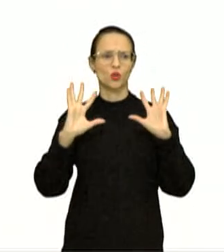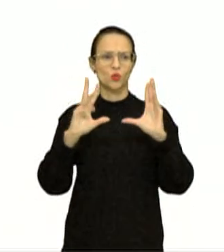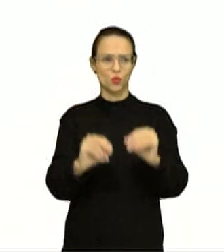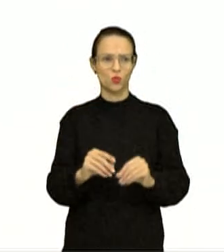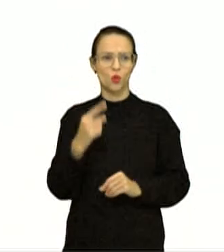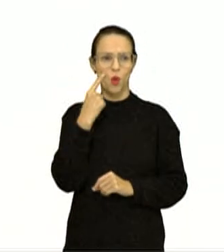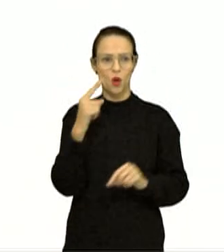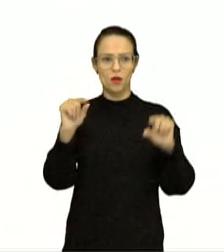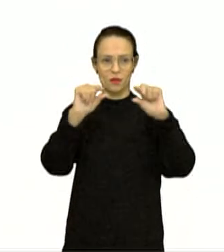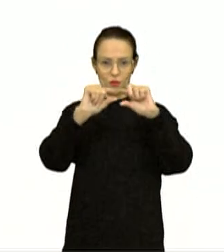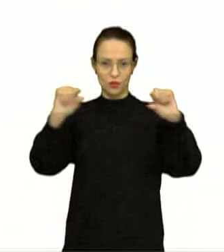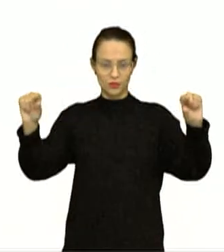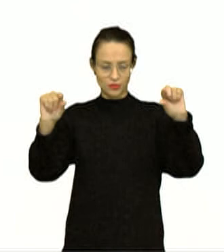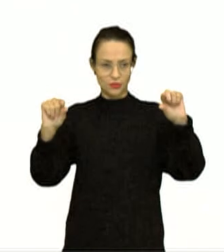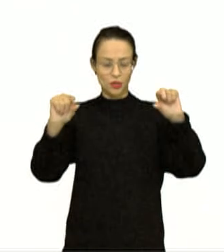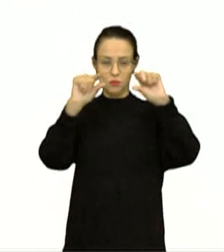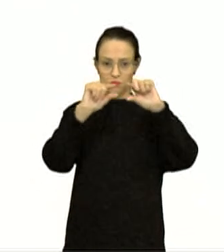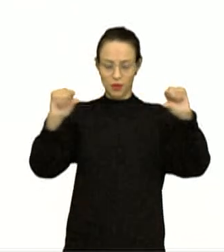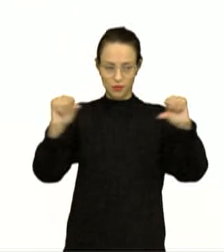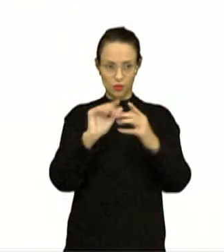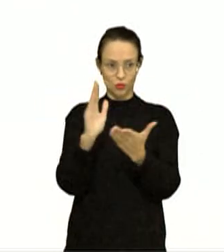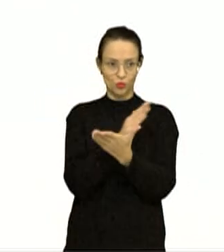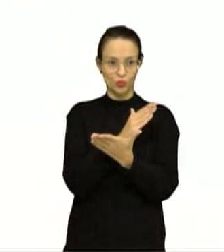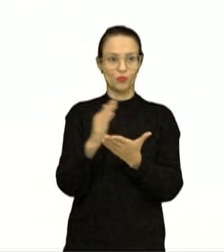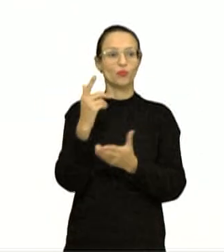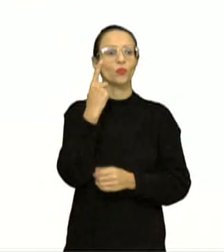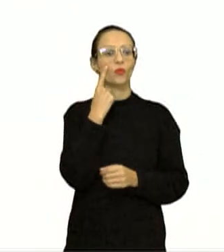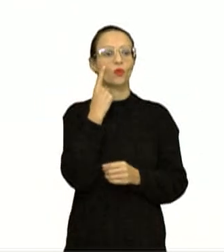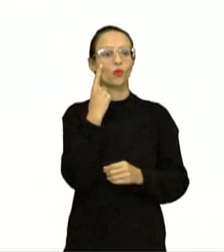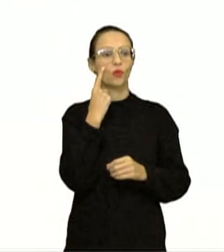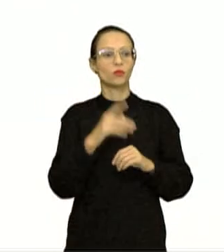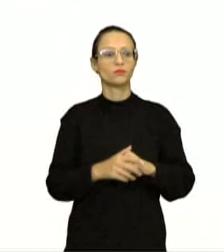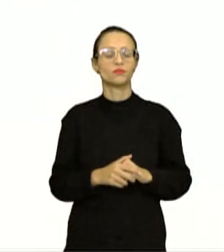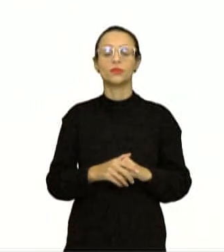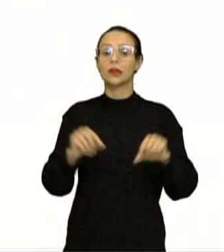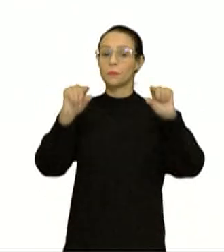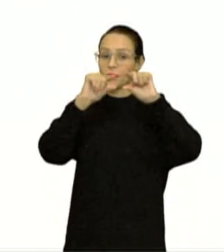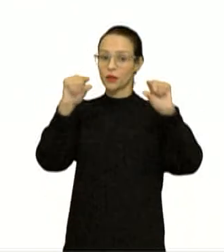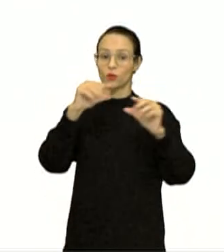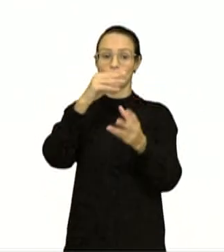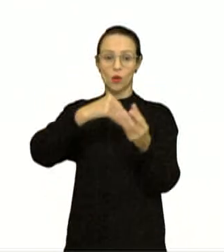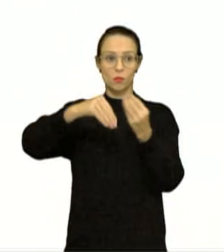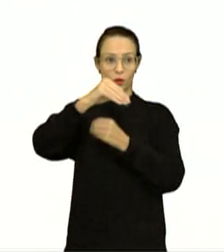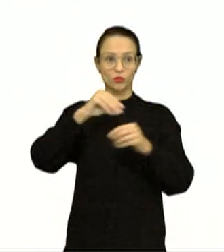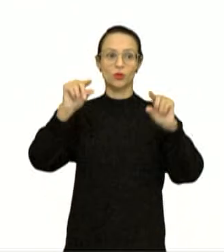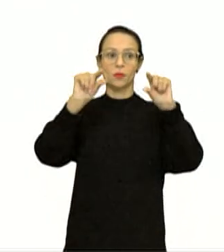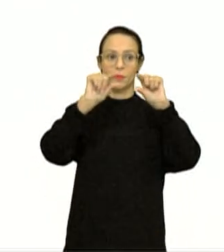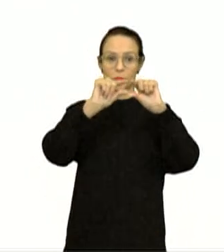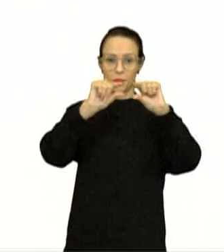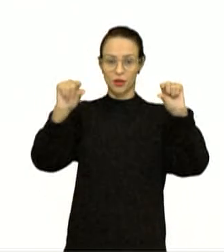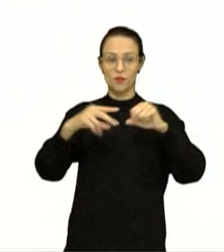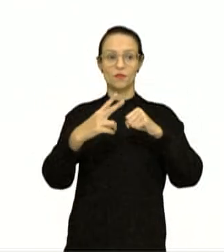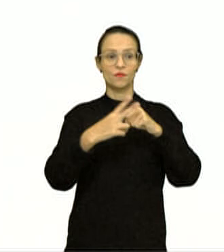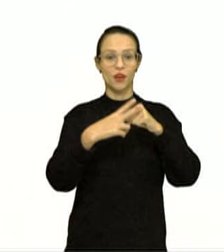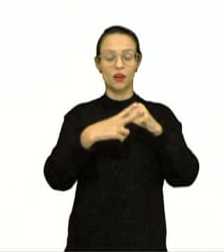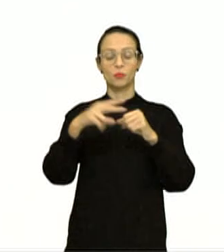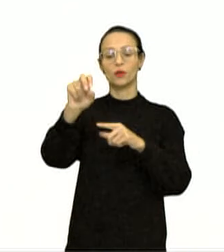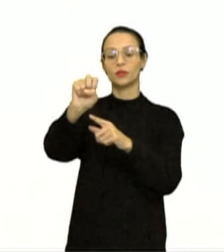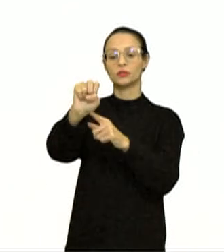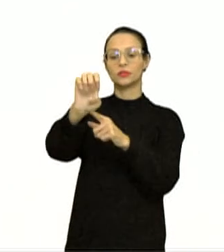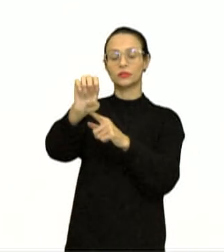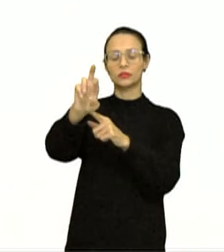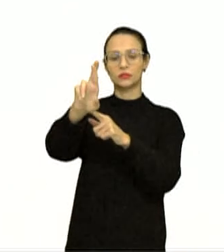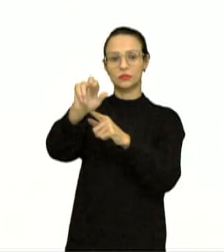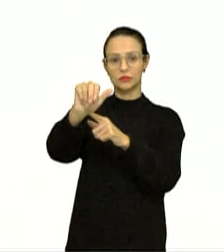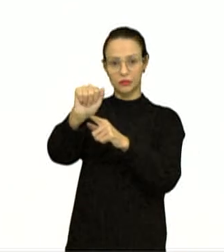orações destacadas nos períodos. Então vejamos, temos períodos compostos. Temos o verbo será e o verbo